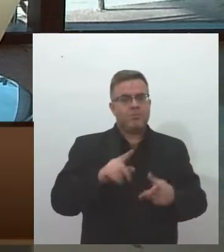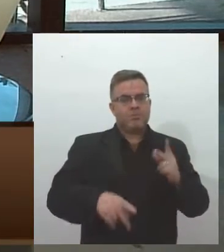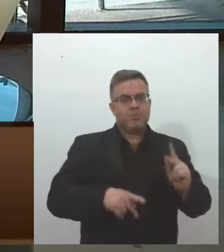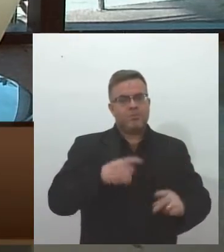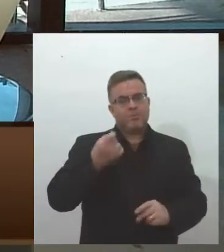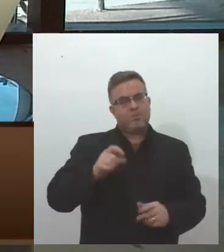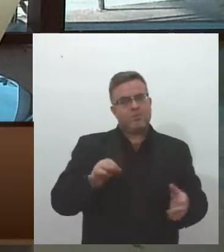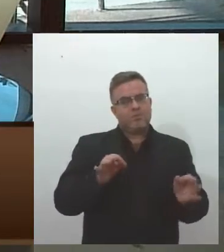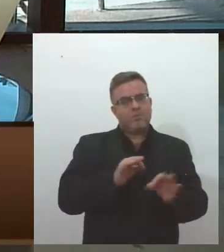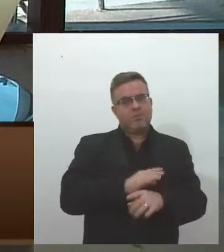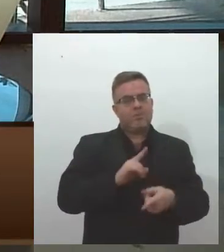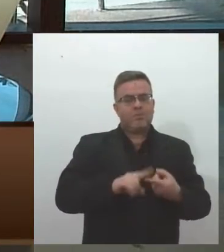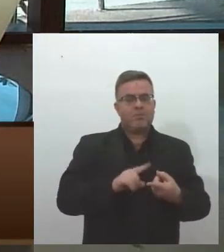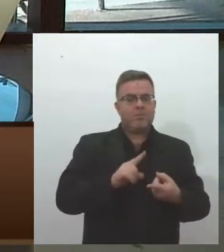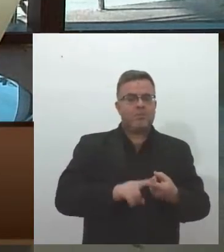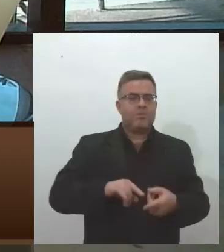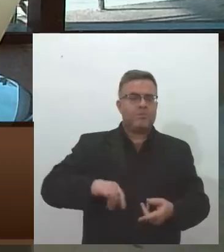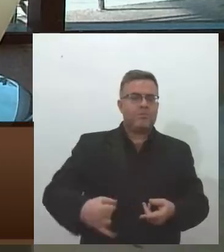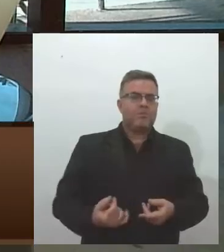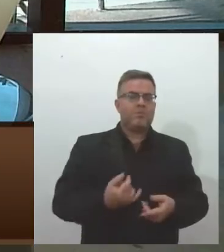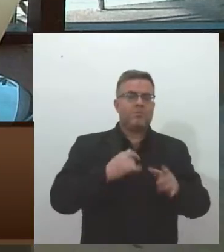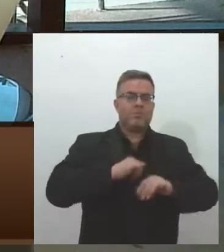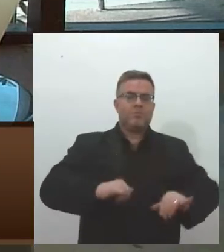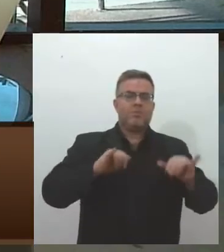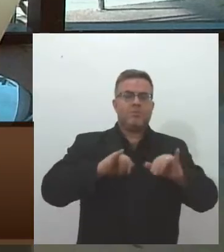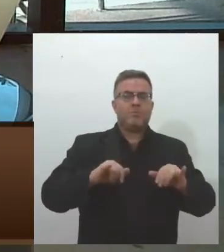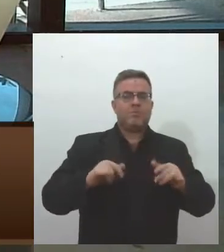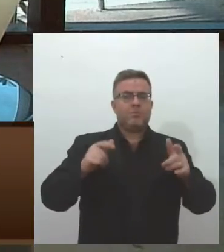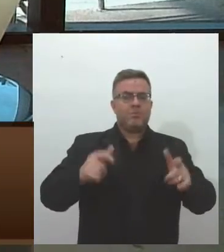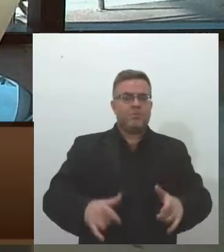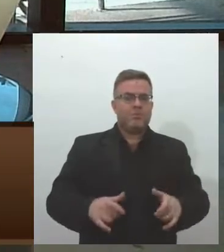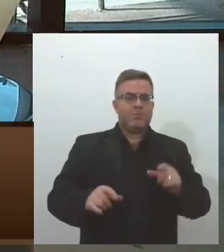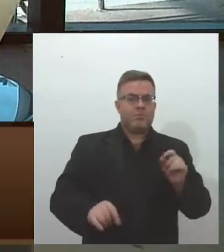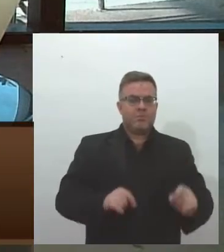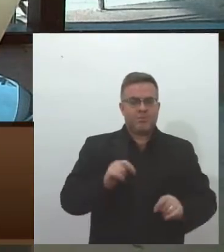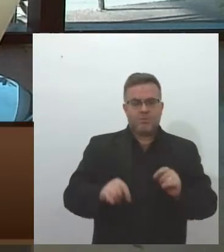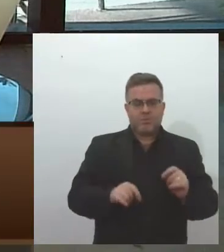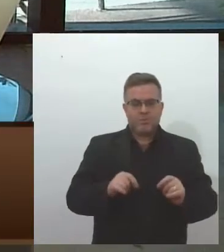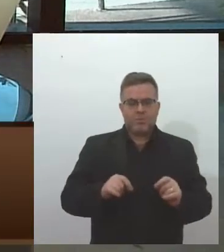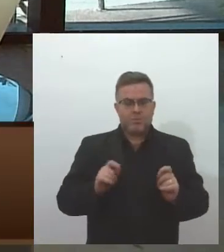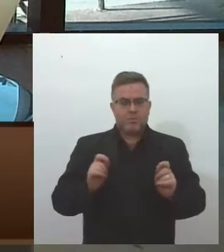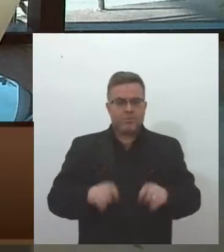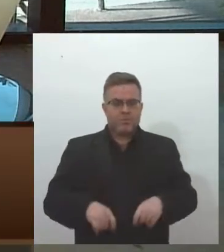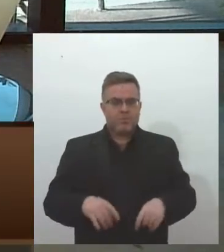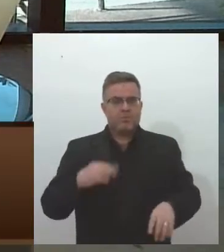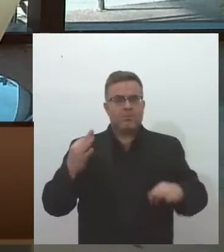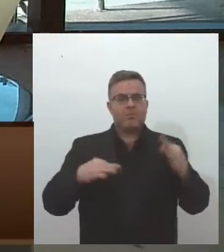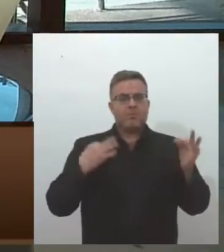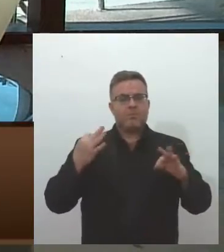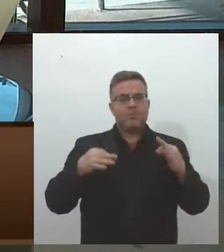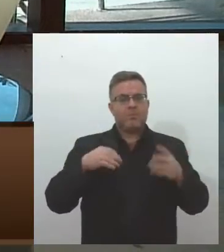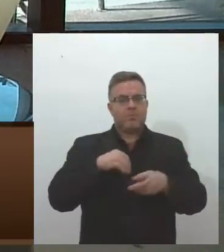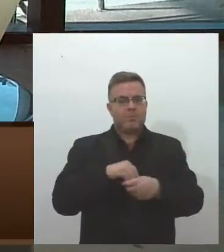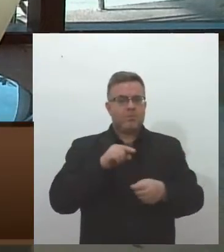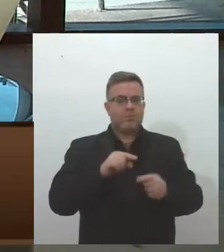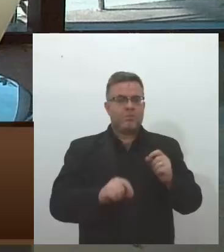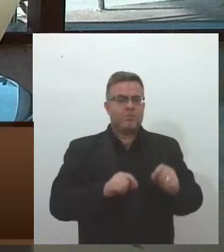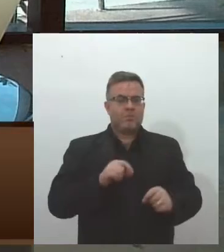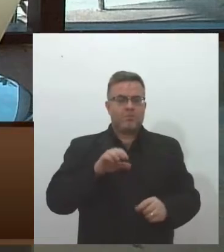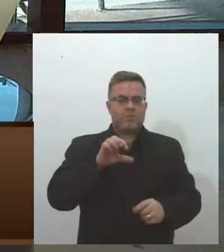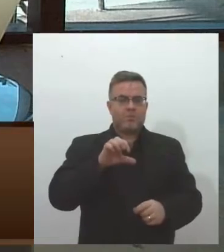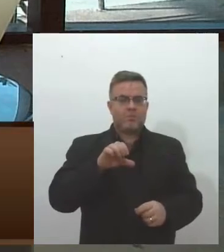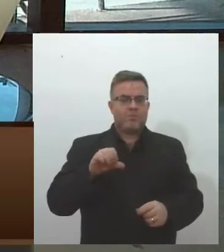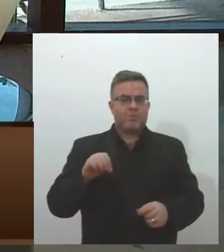também desfrutem do que o estado oferece e faça esse turismo interno? 90%